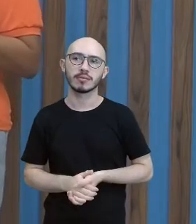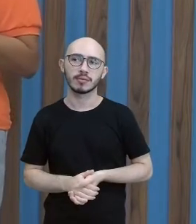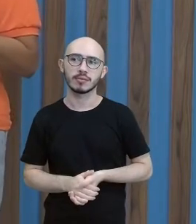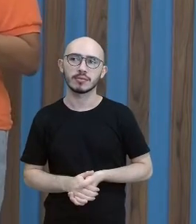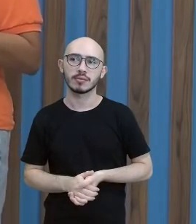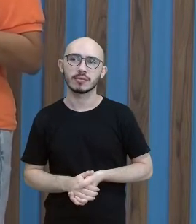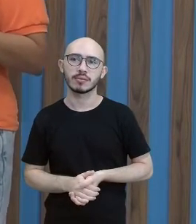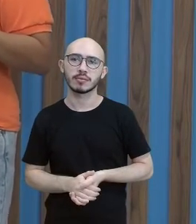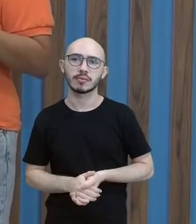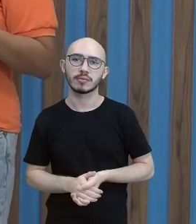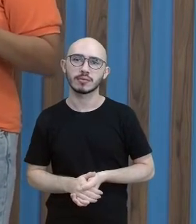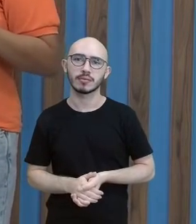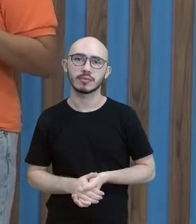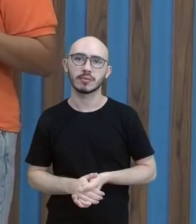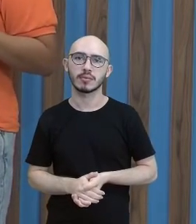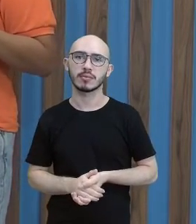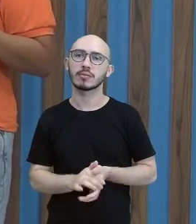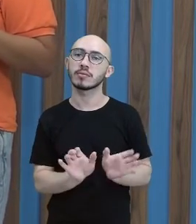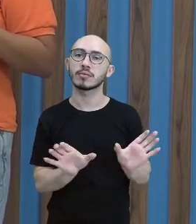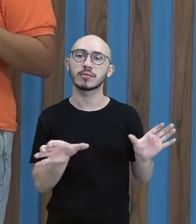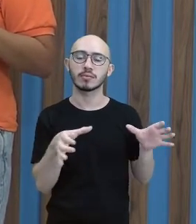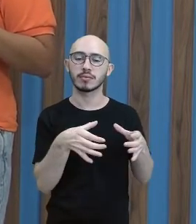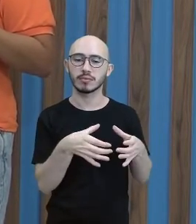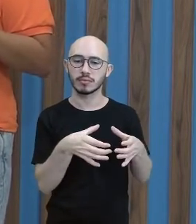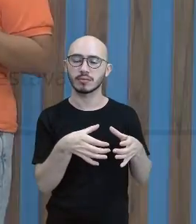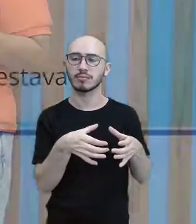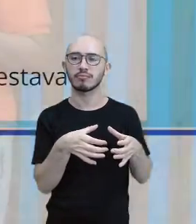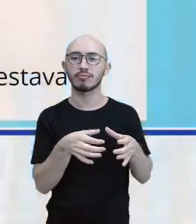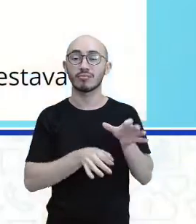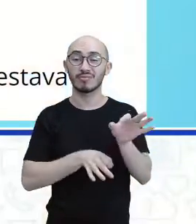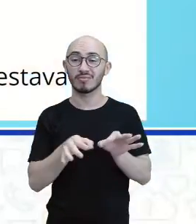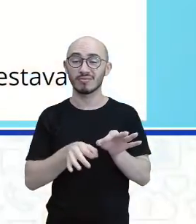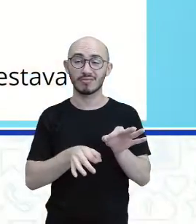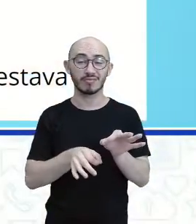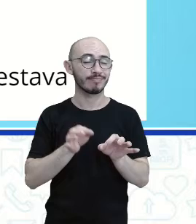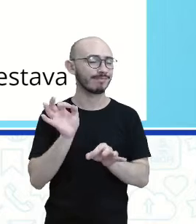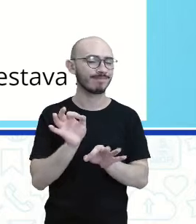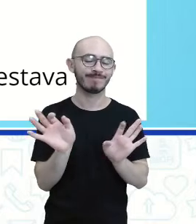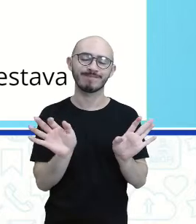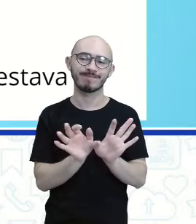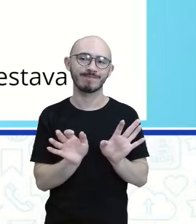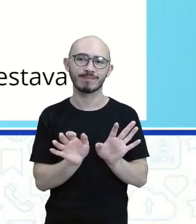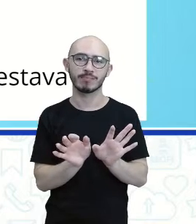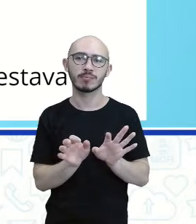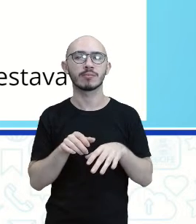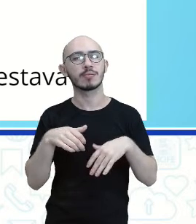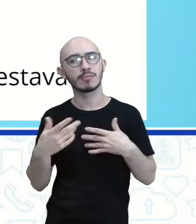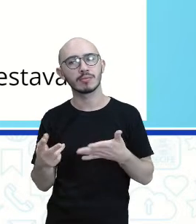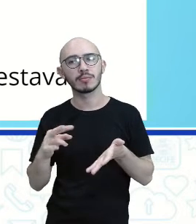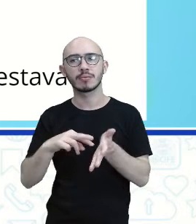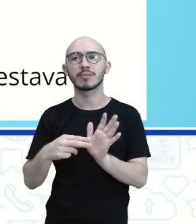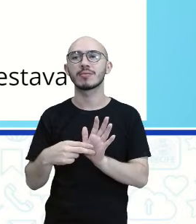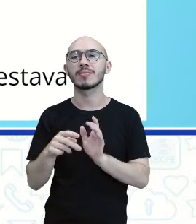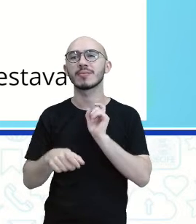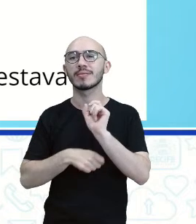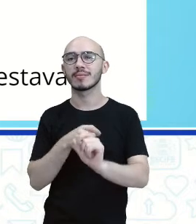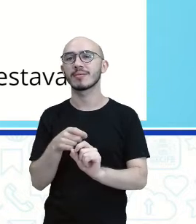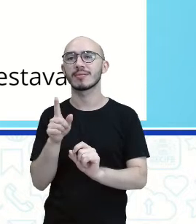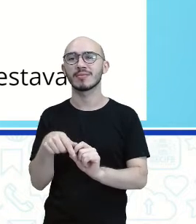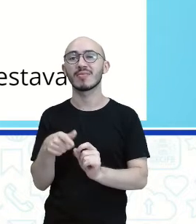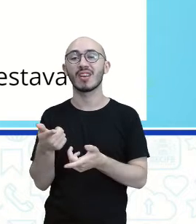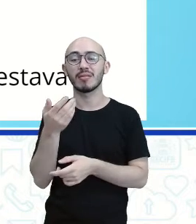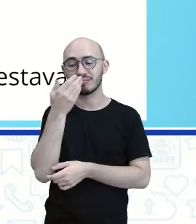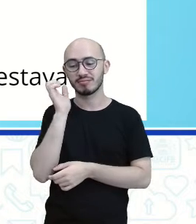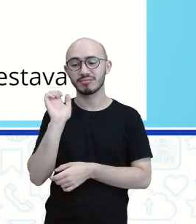Se você disser, o time não se preparou adequadamente, isto é, não estava se importando muito com o